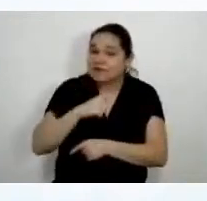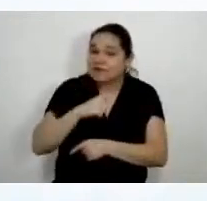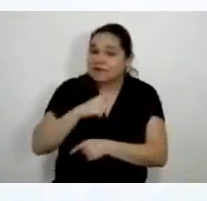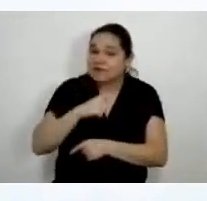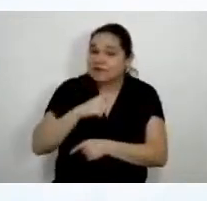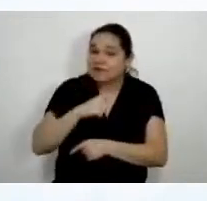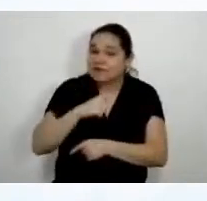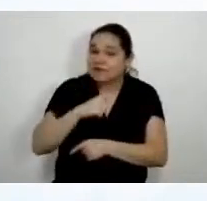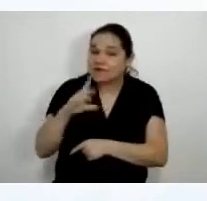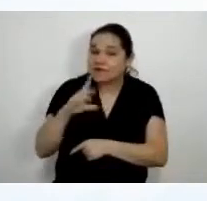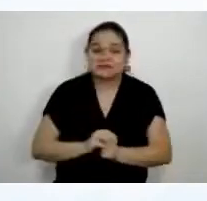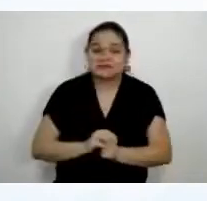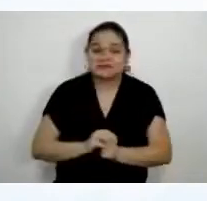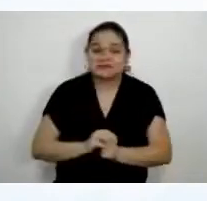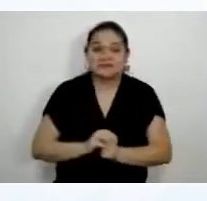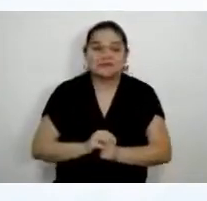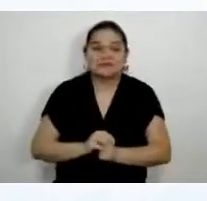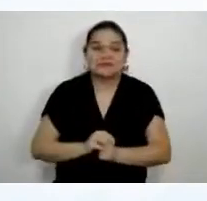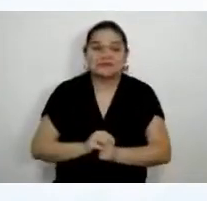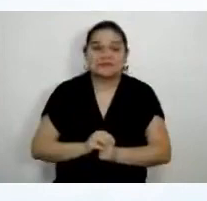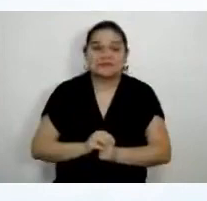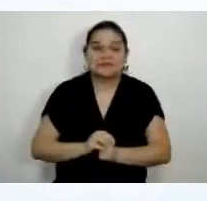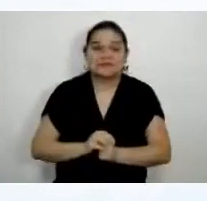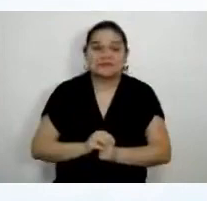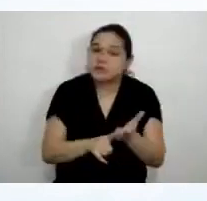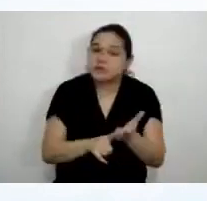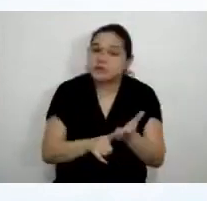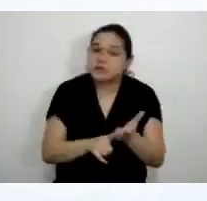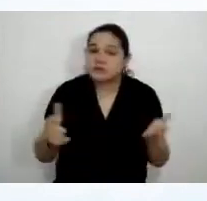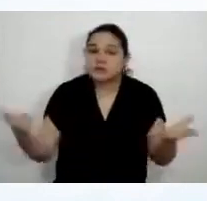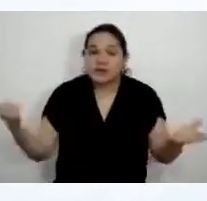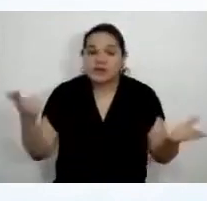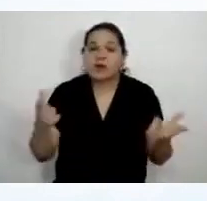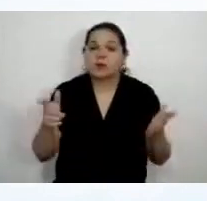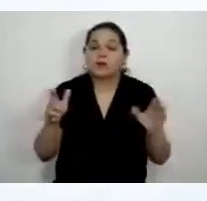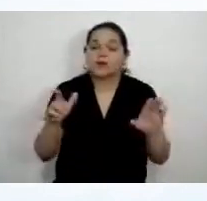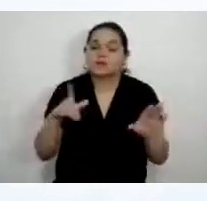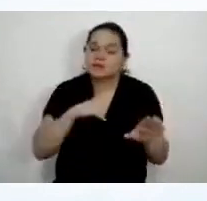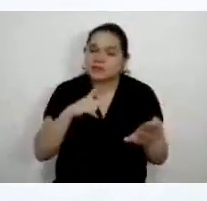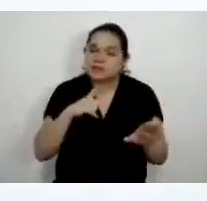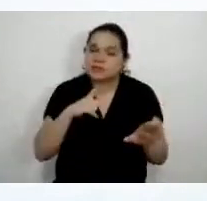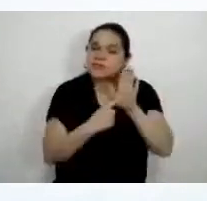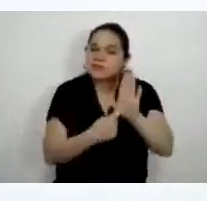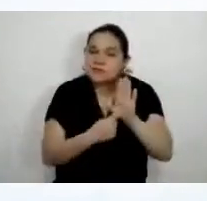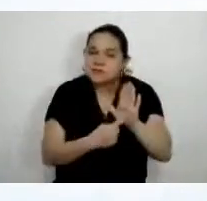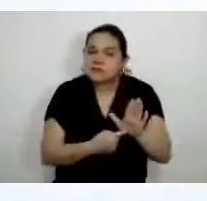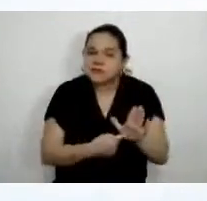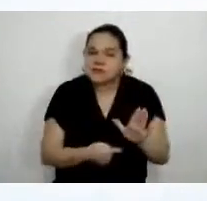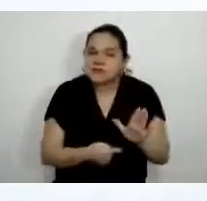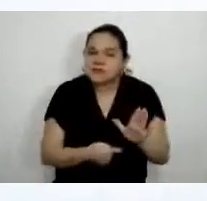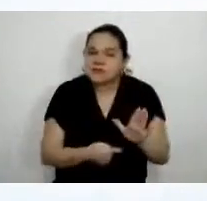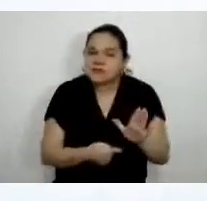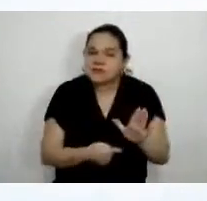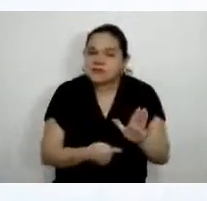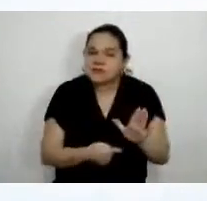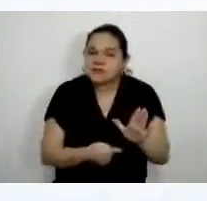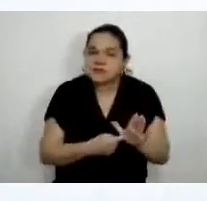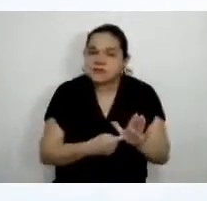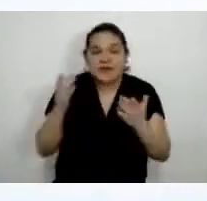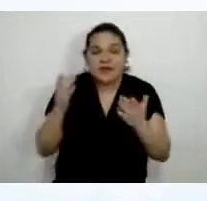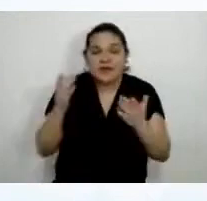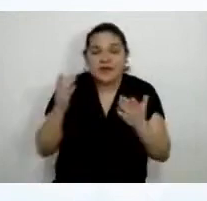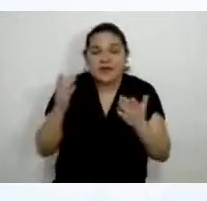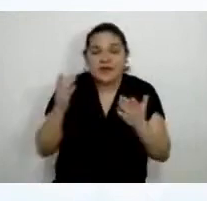lá uma contaminação por um vírus diferente do que foi encontrado até agora, e também